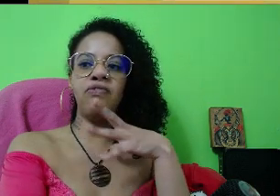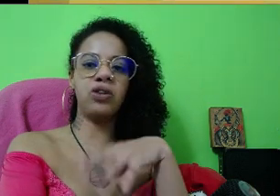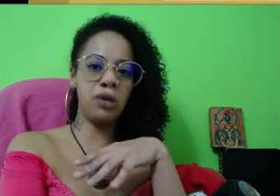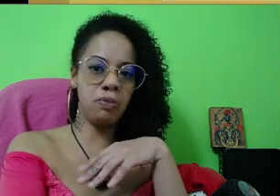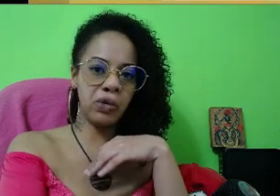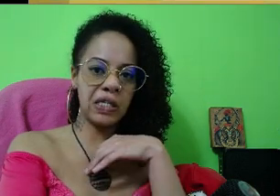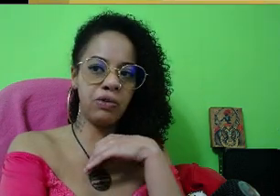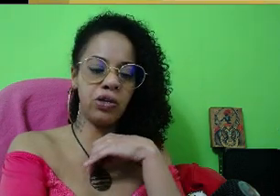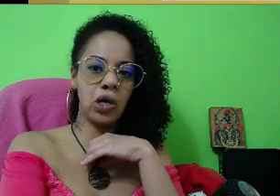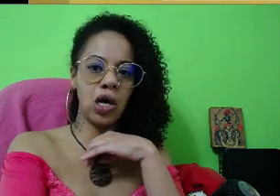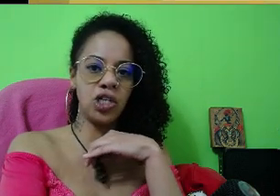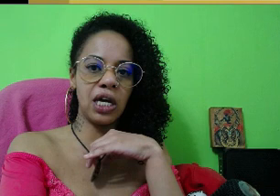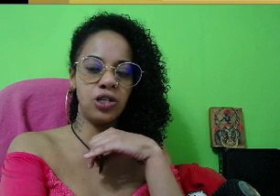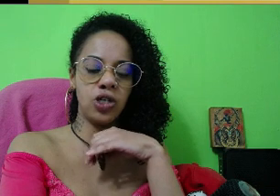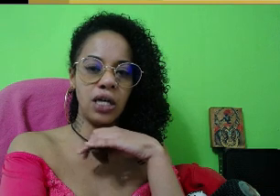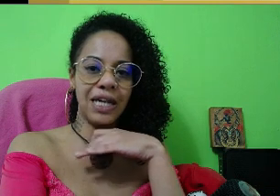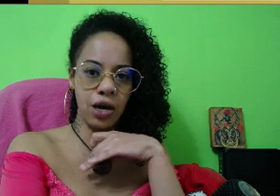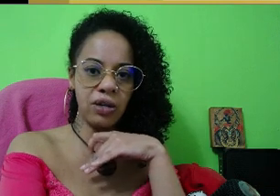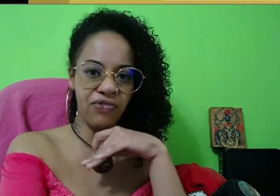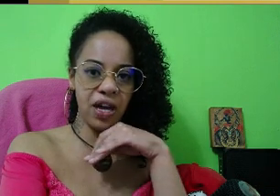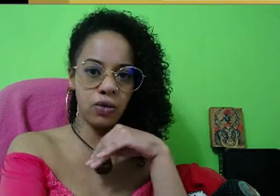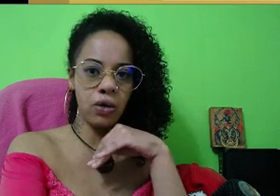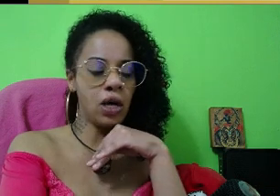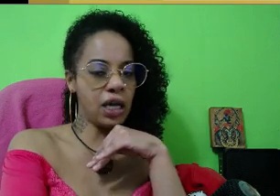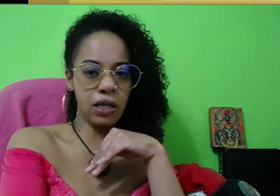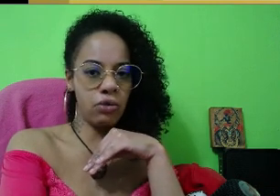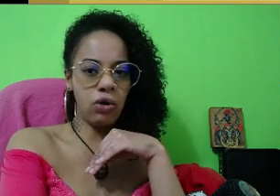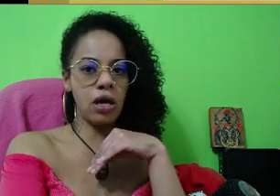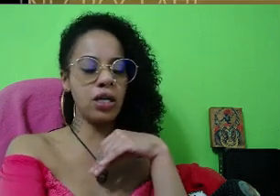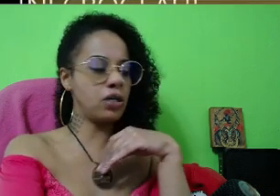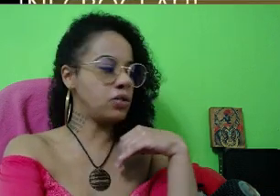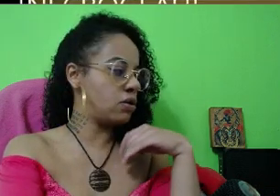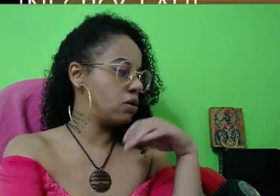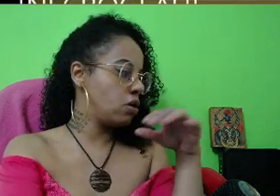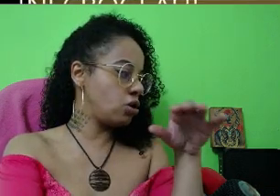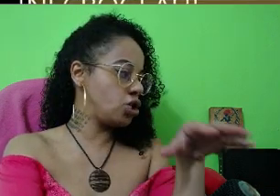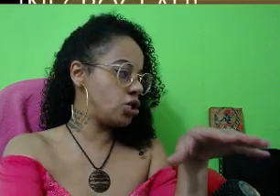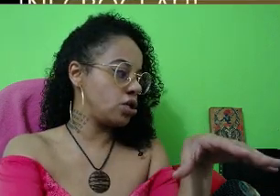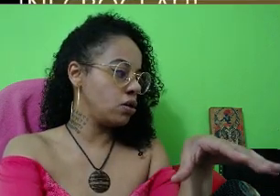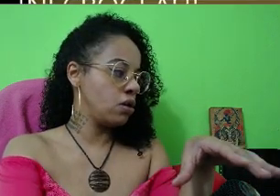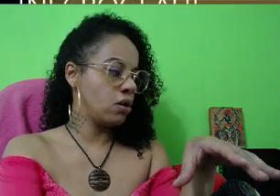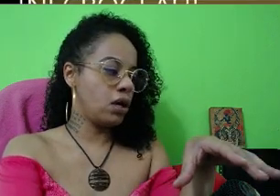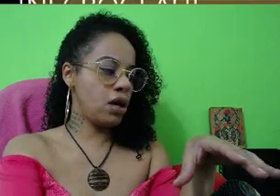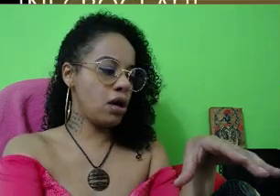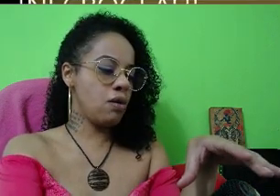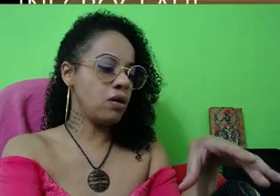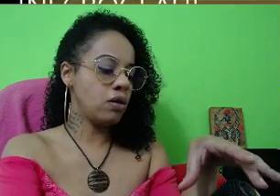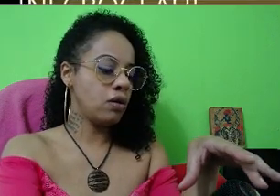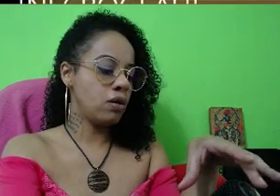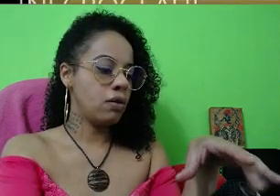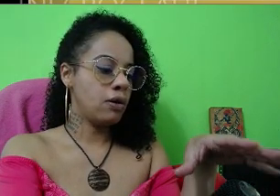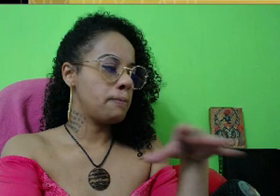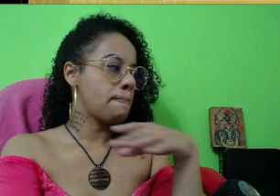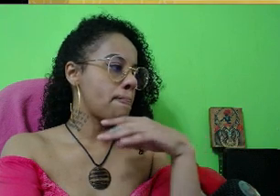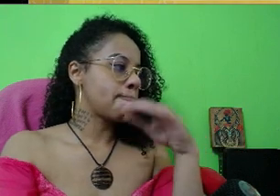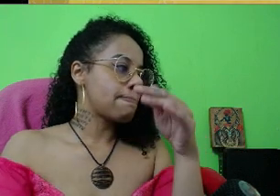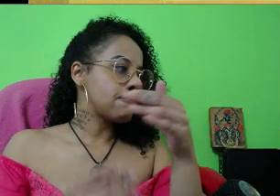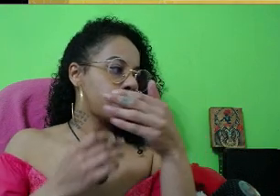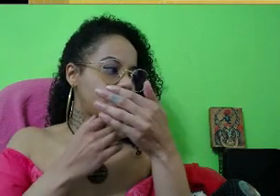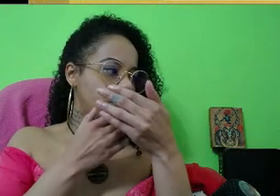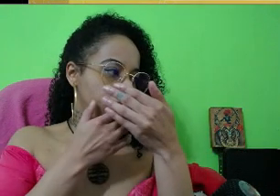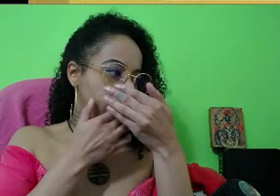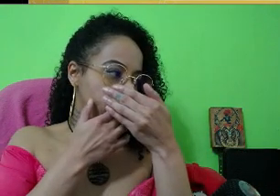defendo a manipulação ideológica religiosa eu defendo Então não coloque isso Oxe eu hein